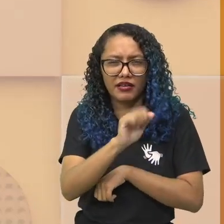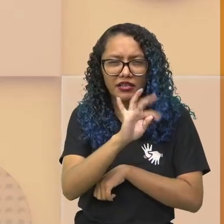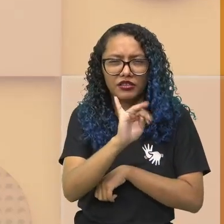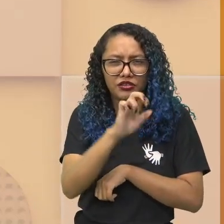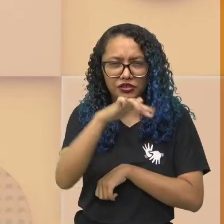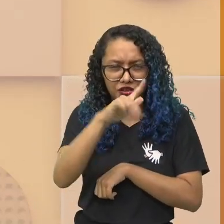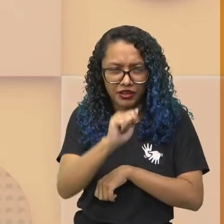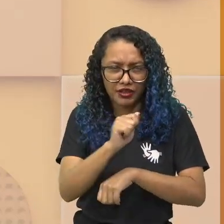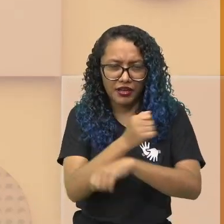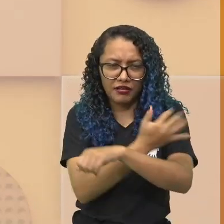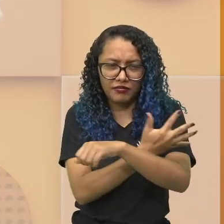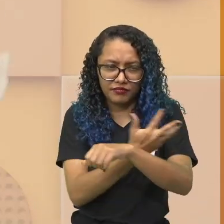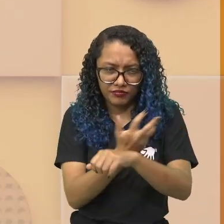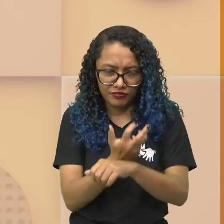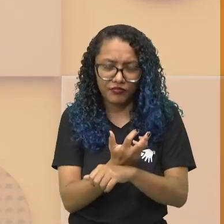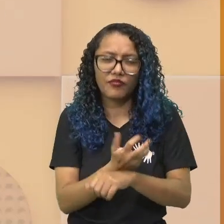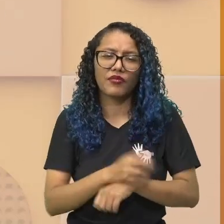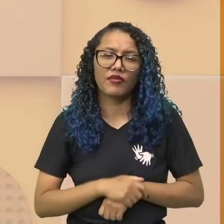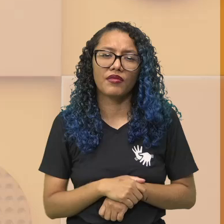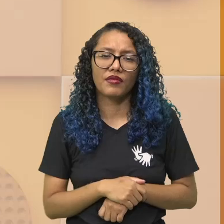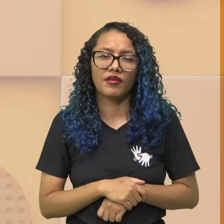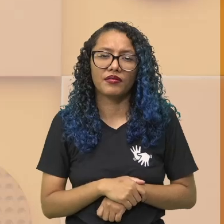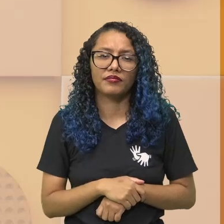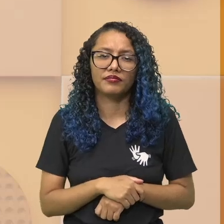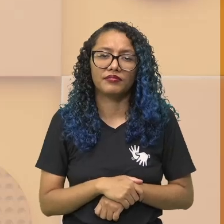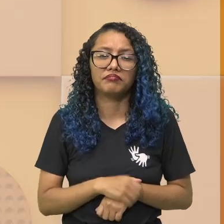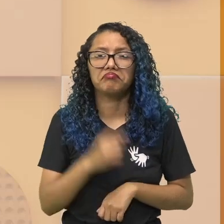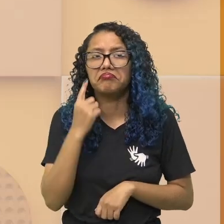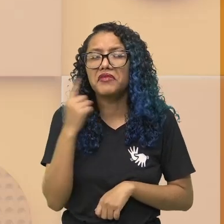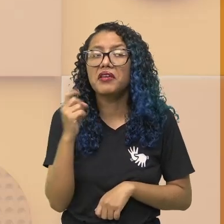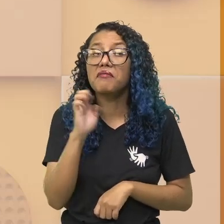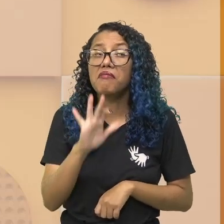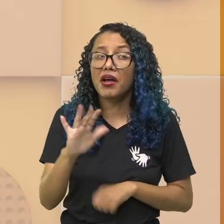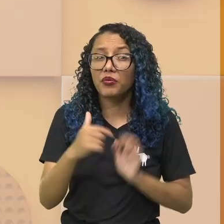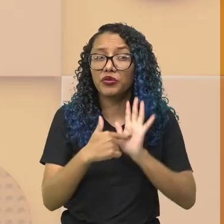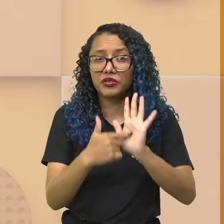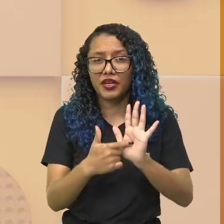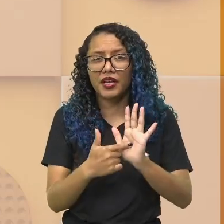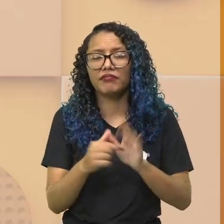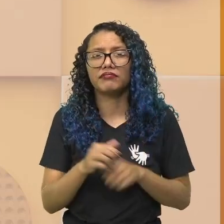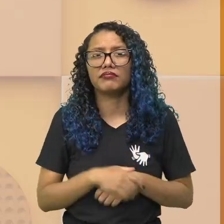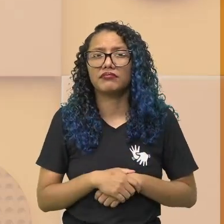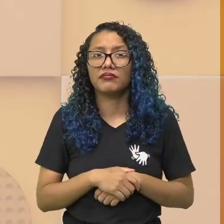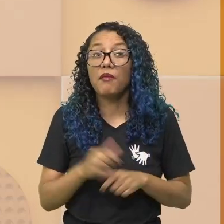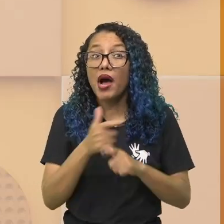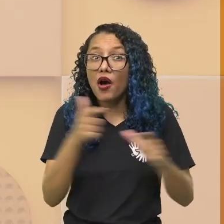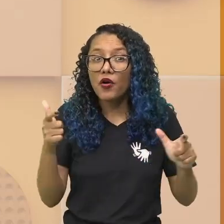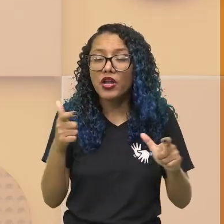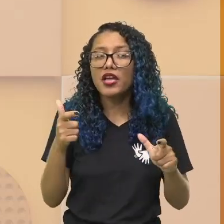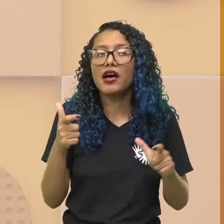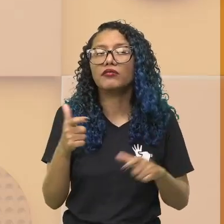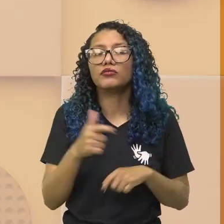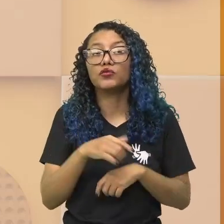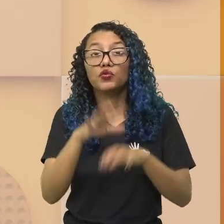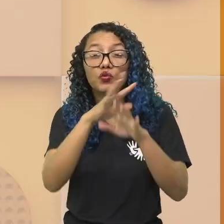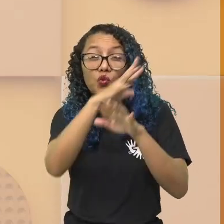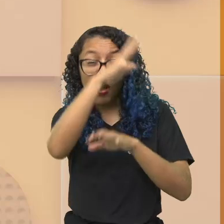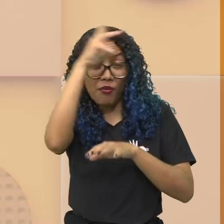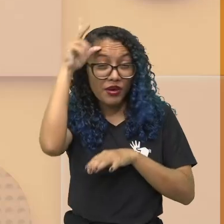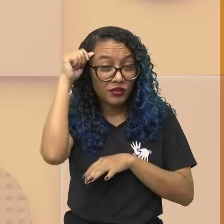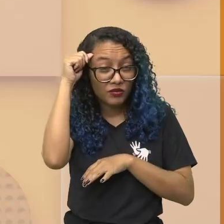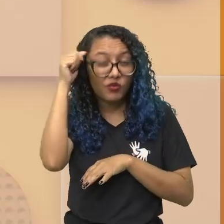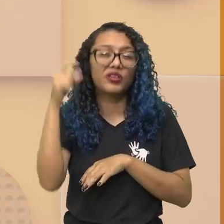ali é basicamente uma imagem de boa parte da região norte do território brasileiro, né, onde a floresta amazônica é muito intensa, com